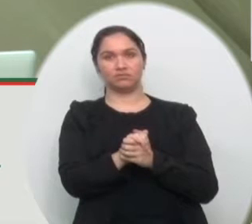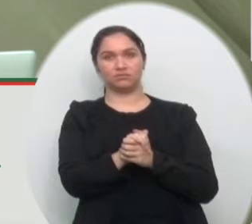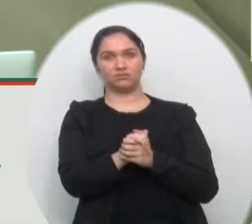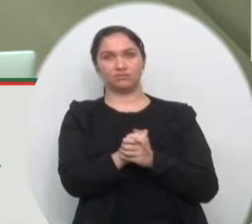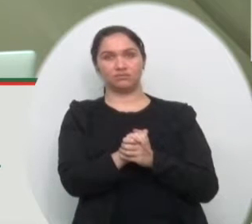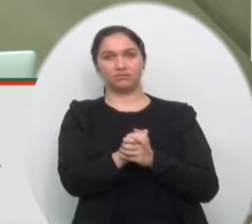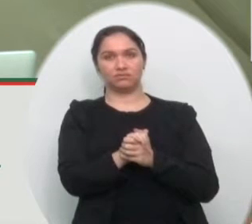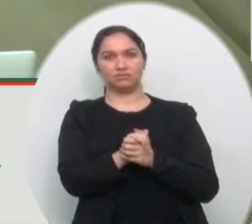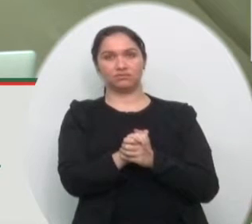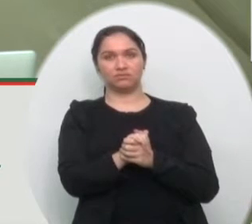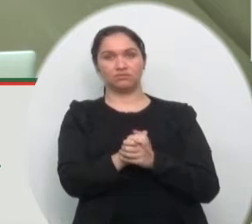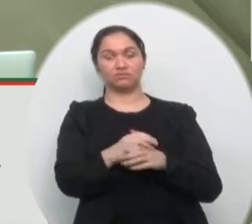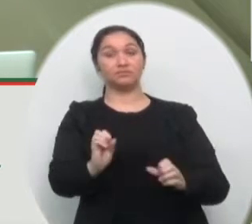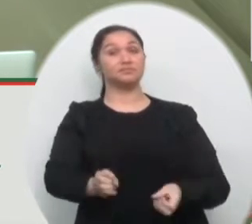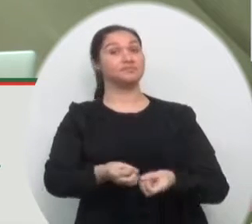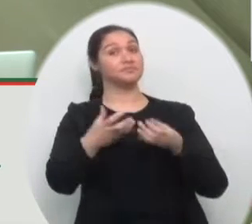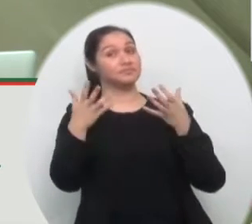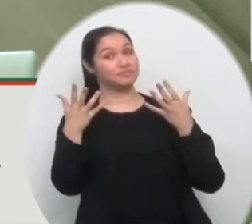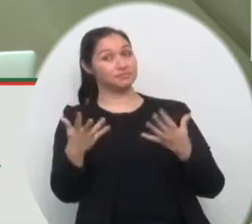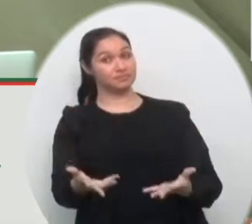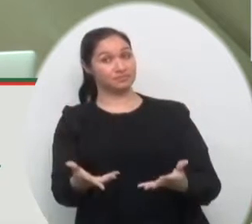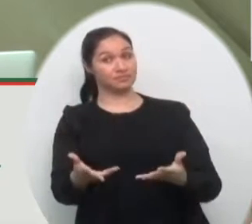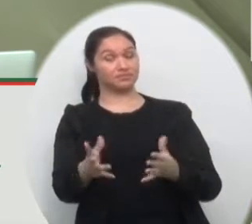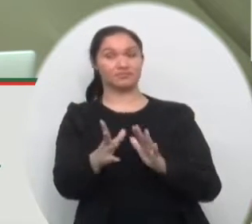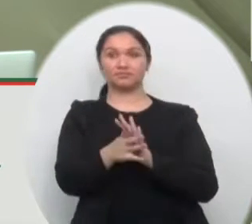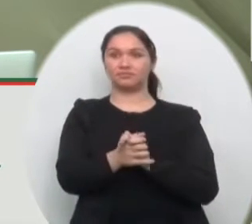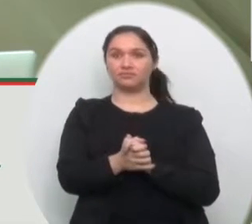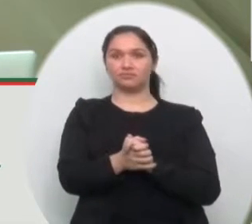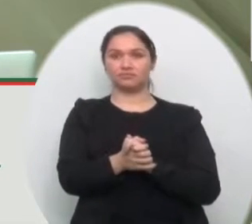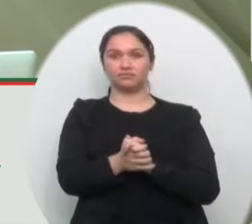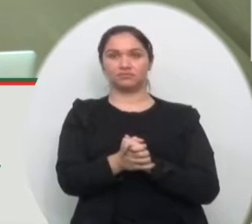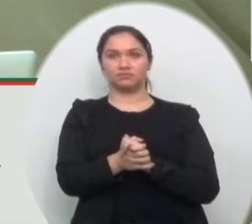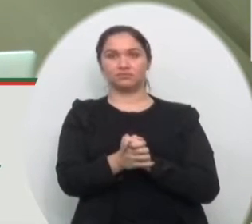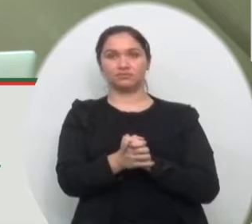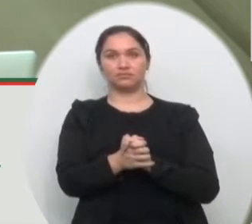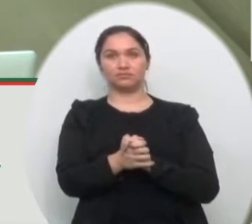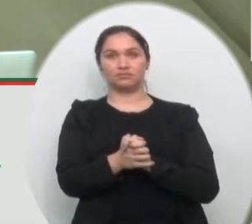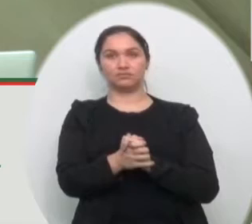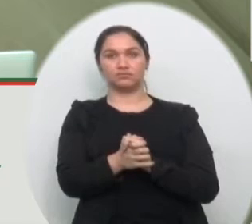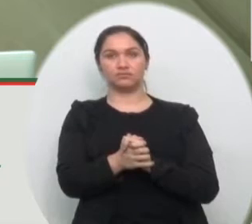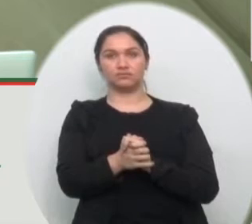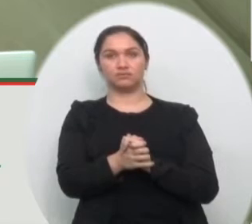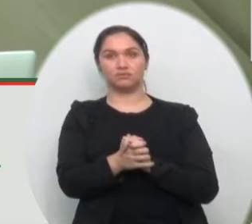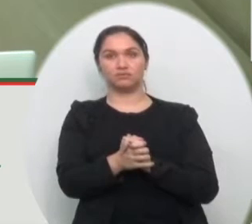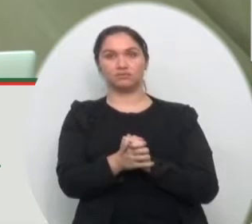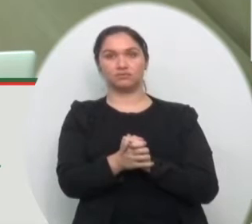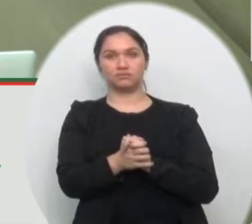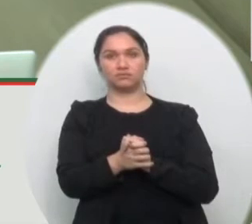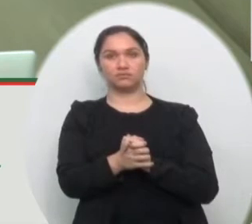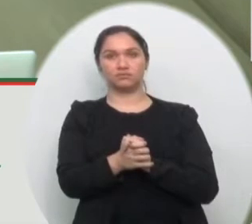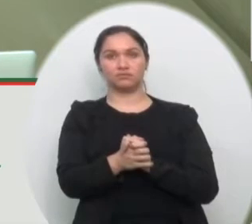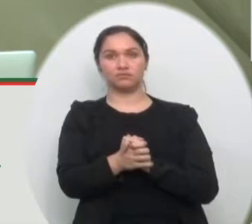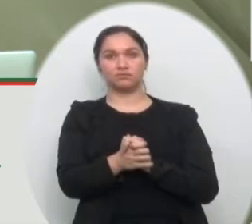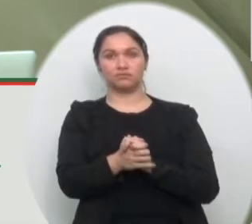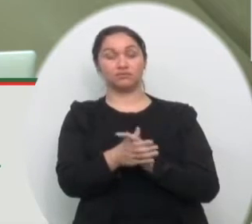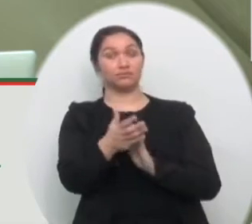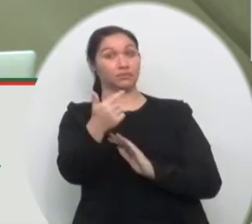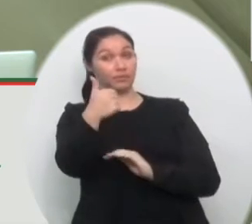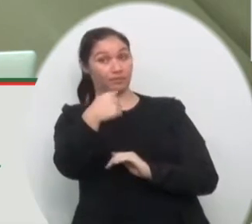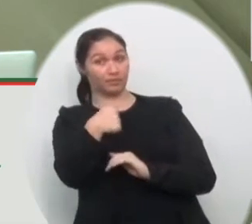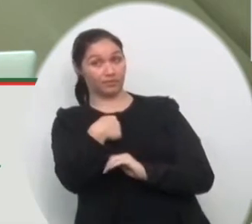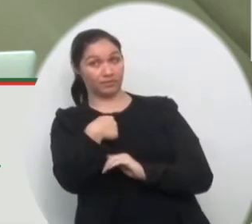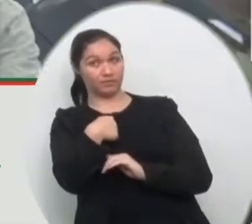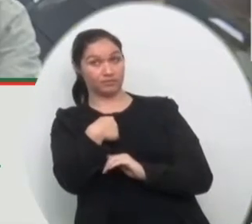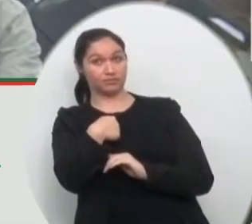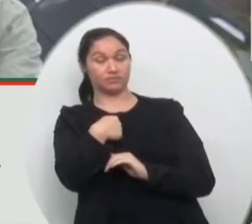Né? Tudo bem, mas eu sou Morro Albino. Tá? E Capão Bonito. Então, tipo,